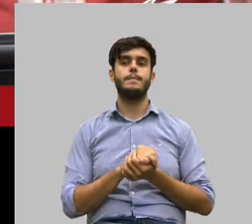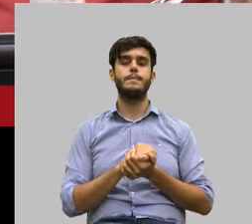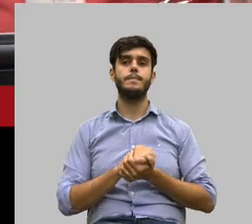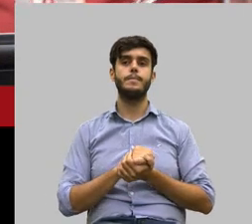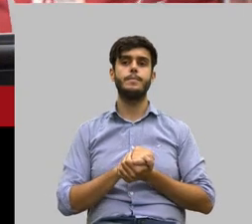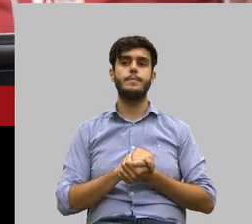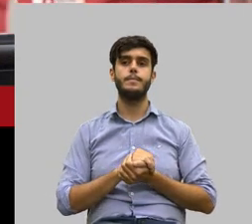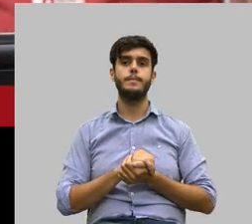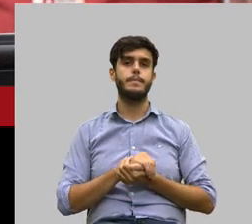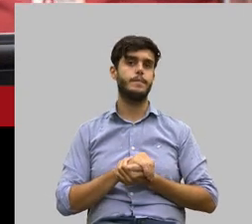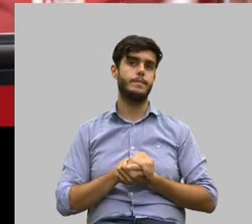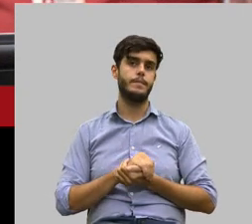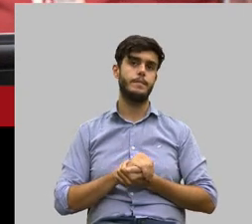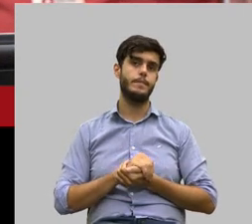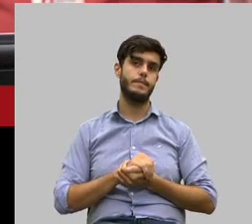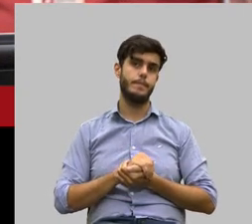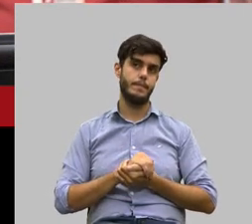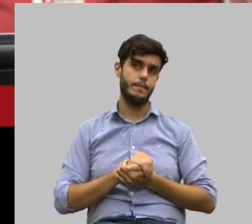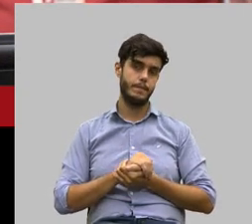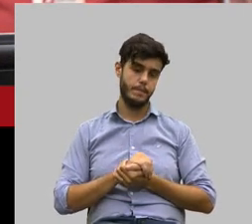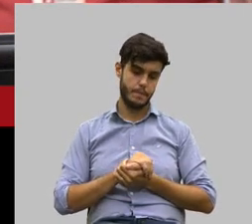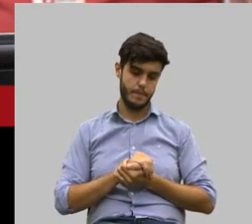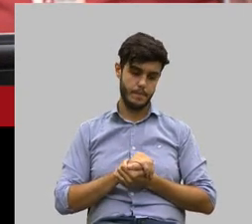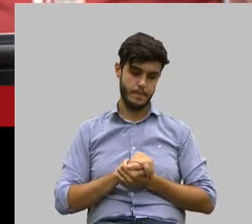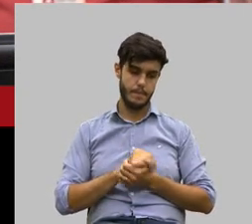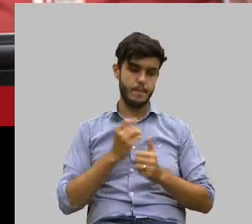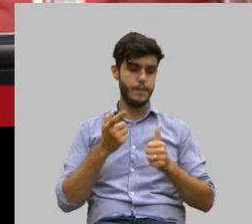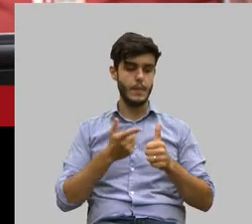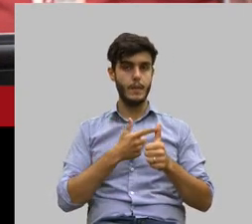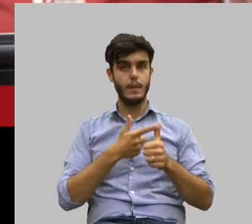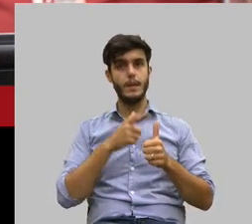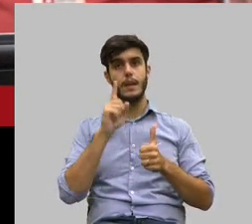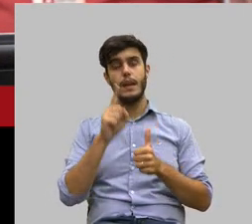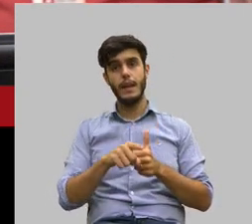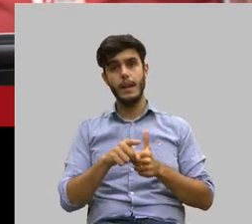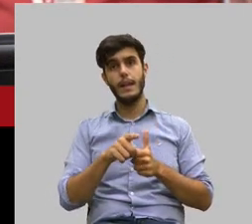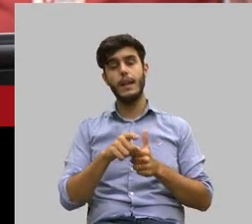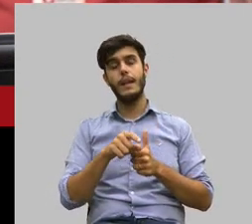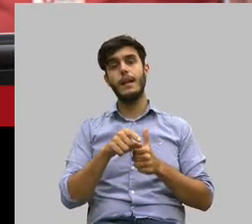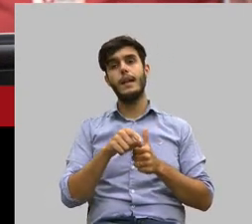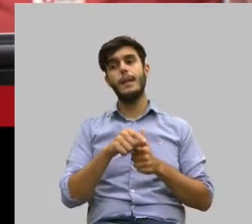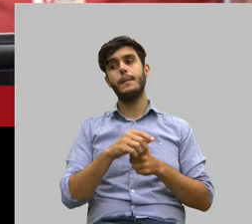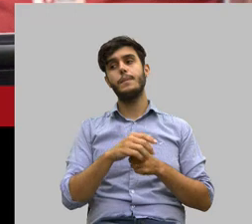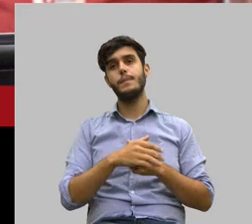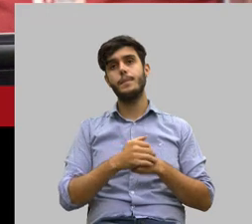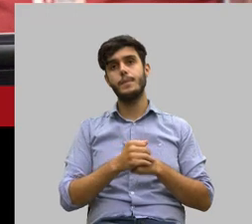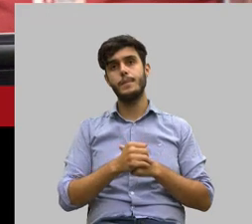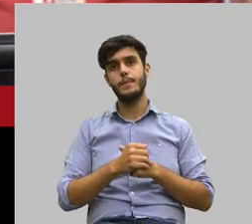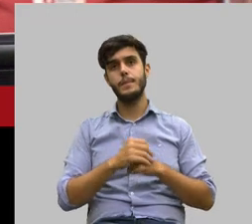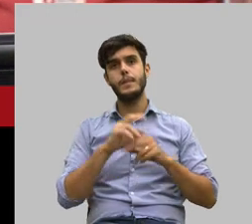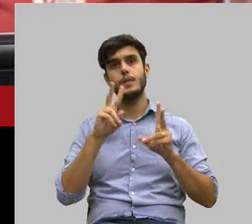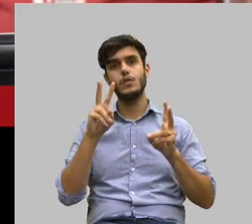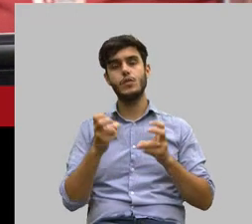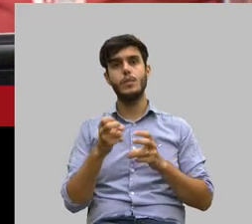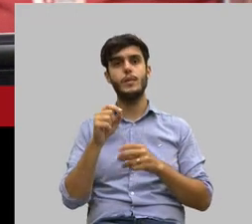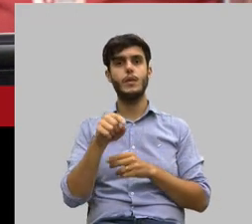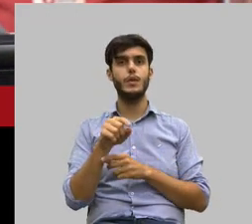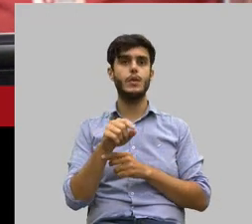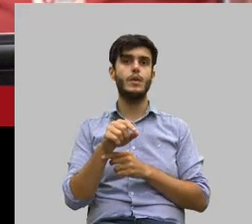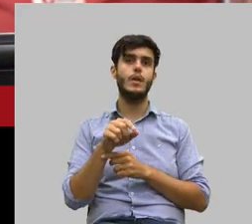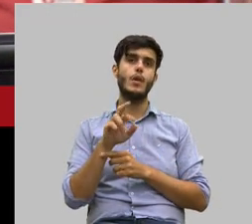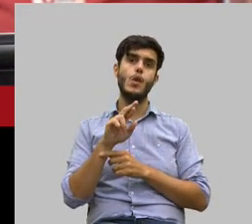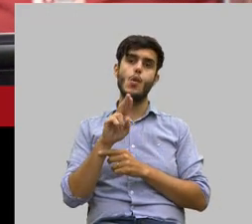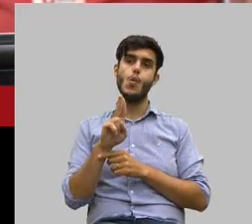eh a primeira coisa D Letícia é em relação à rubrica as duas